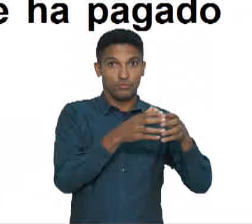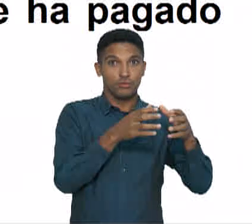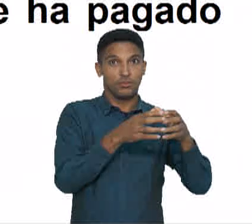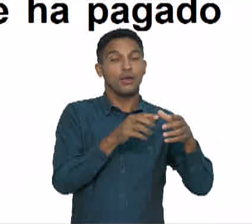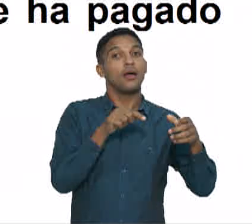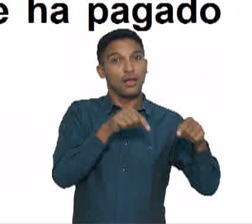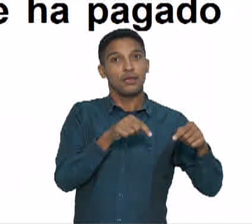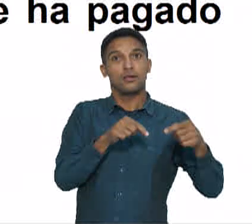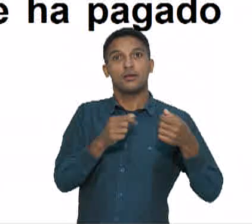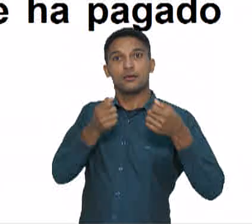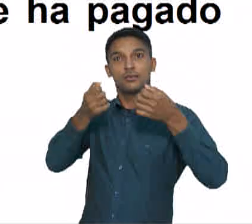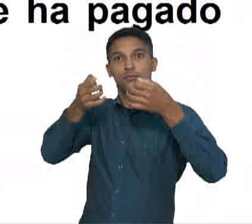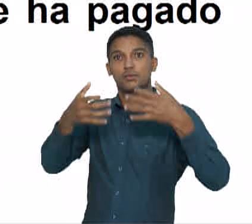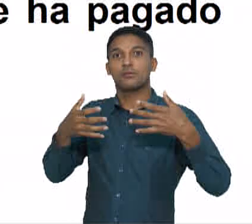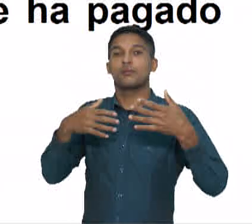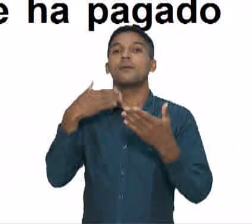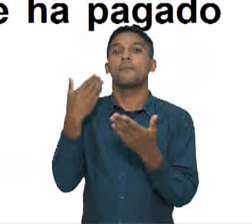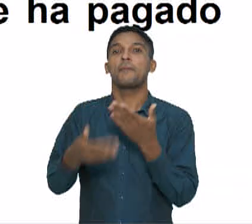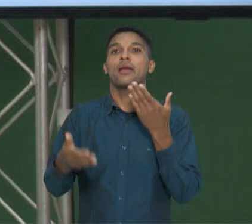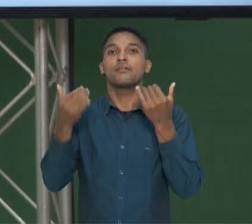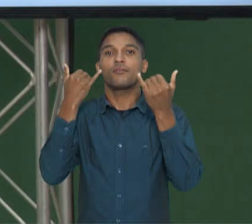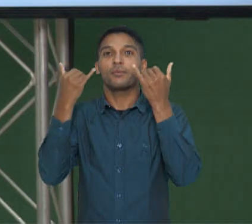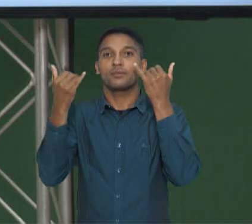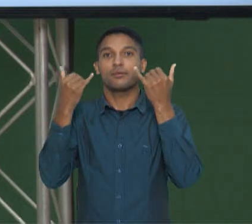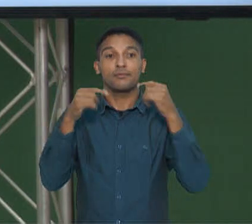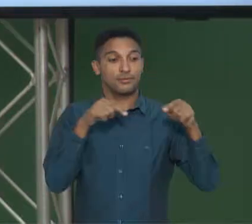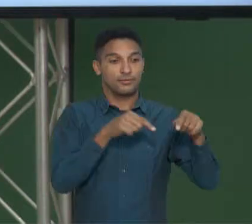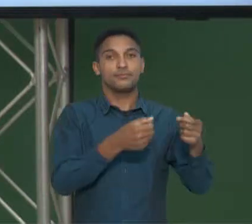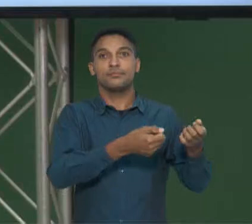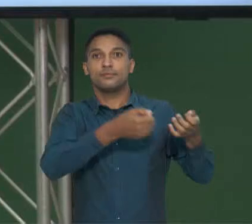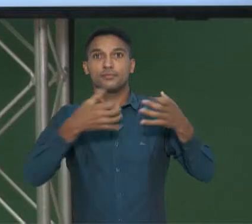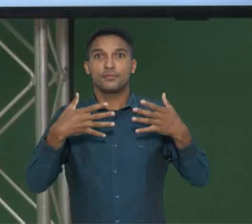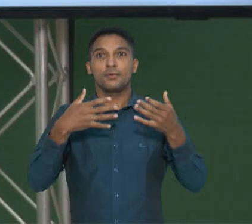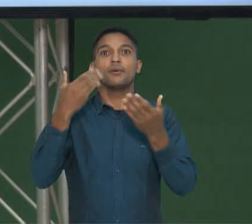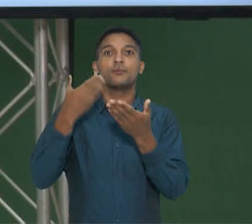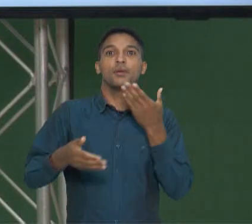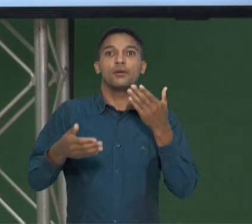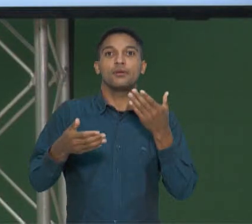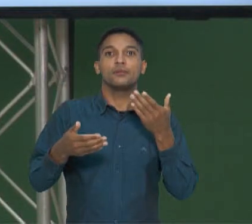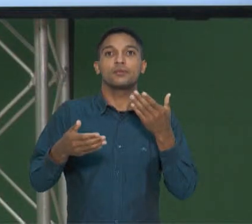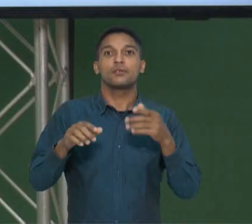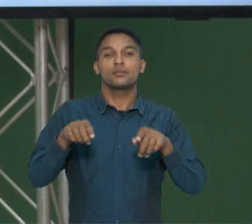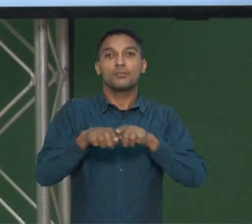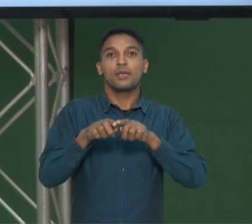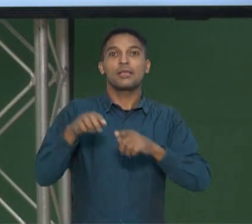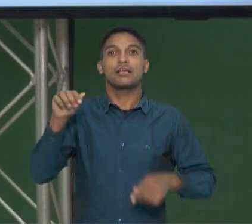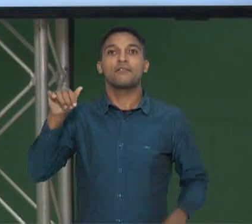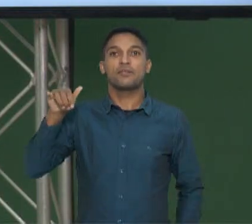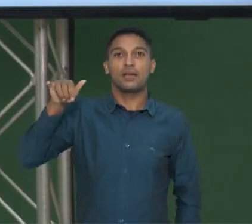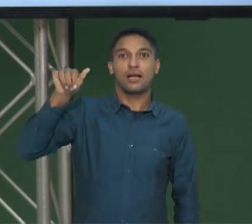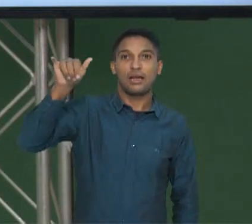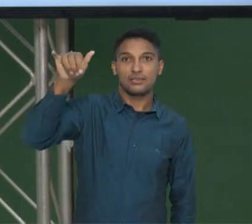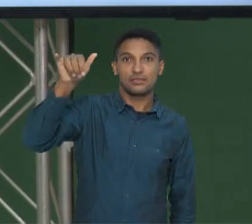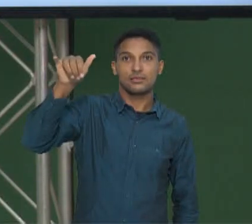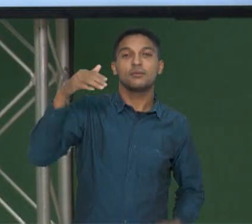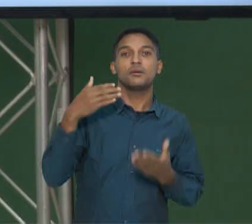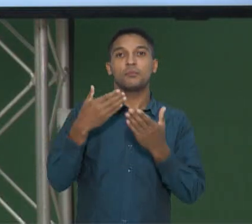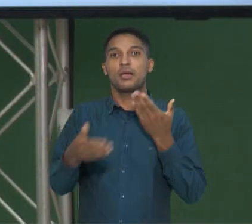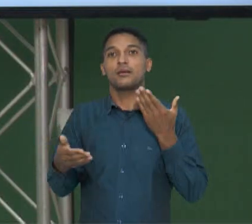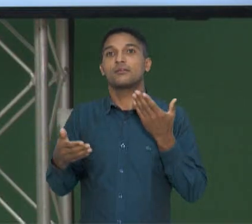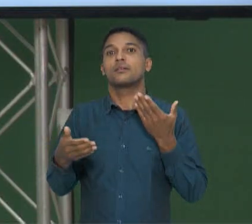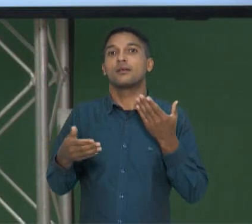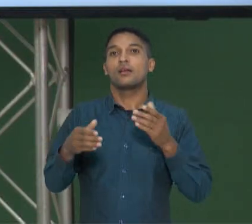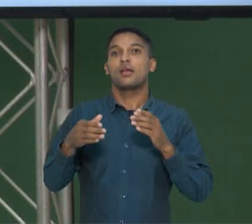haber-se perdido algo, ou seja, perdeu algo durante a viagem. Mas não perder algo no sentido,